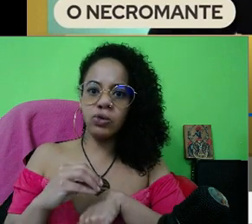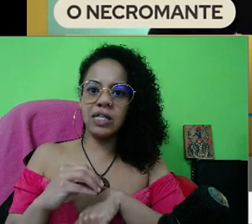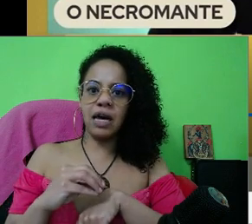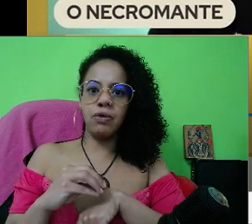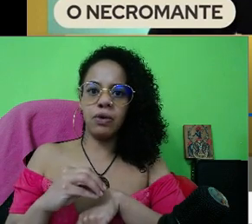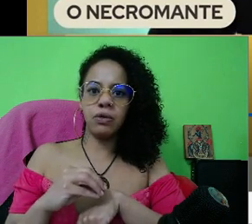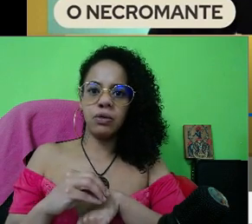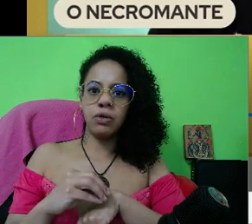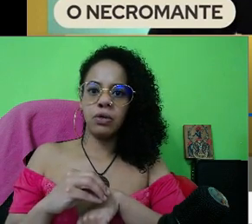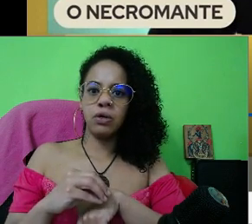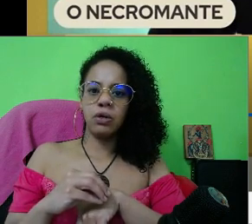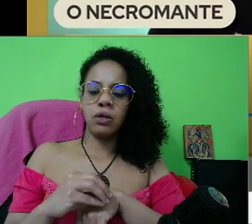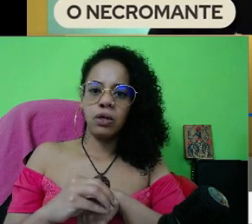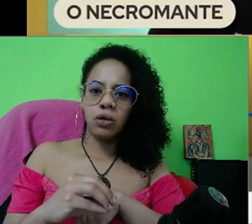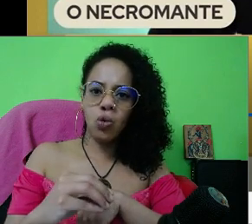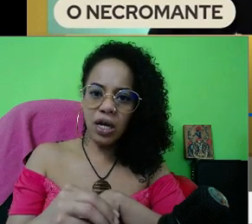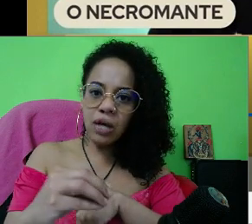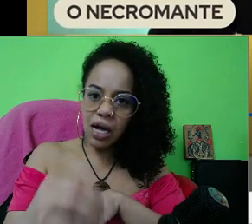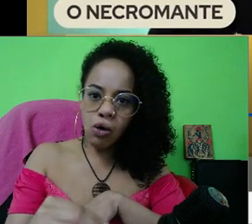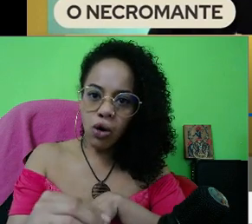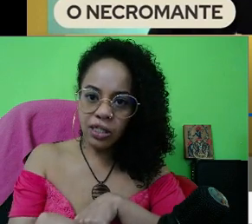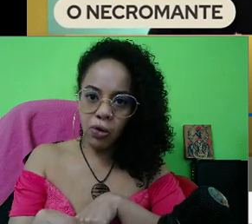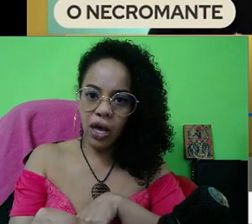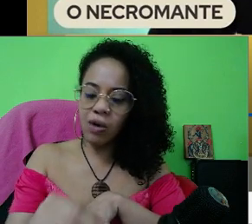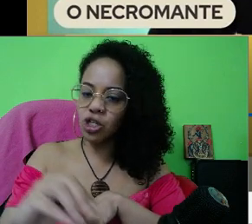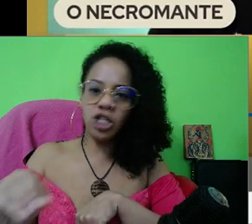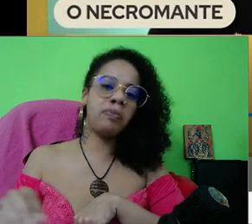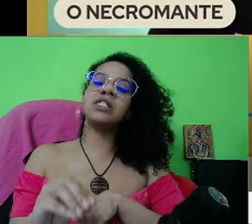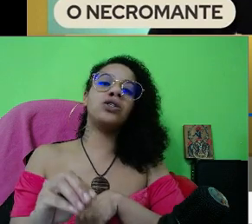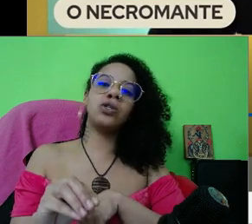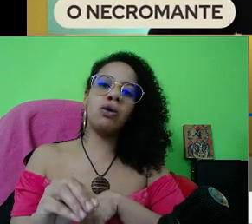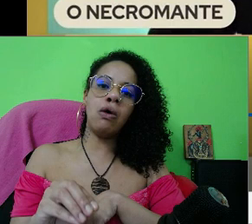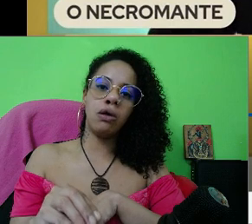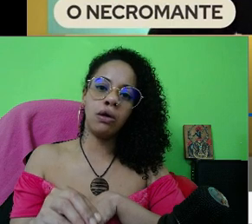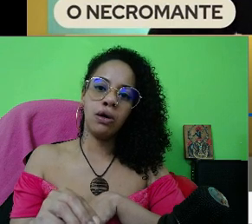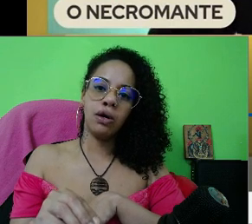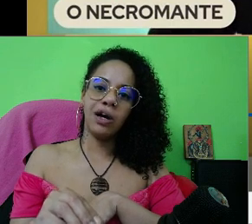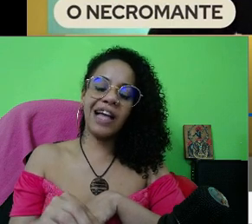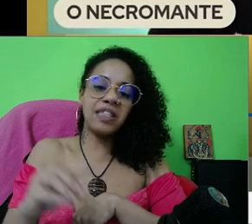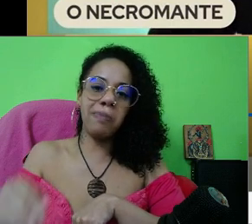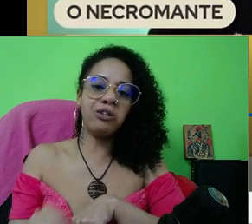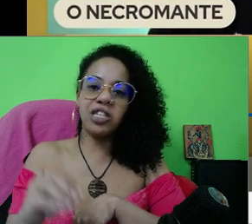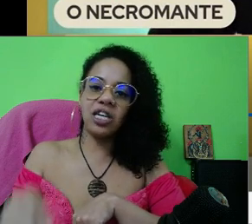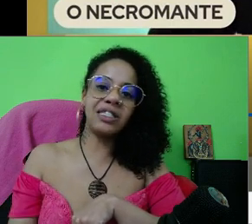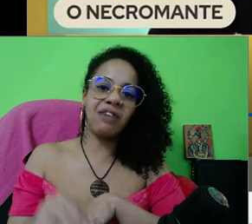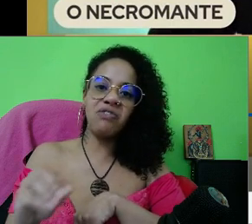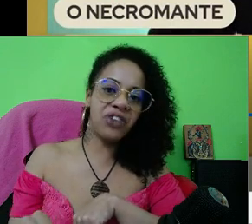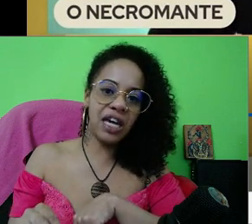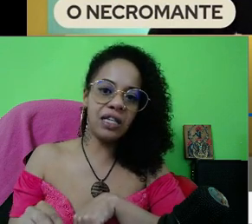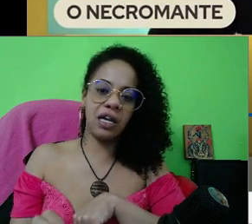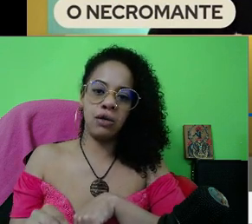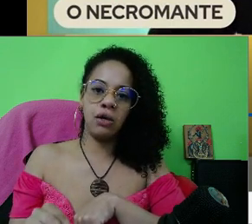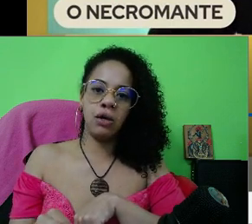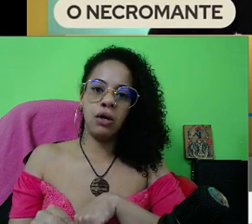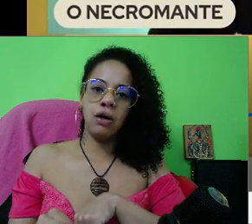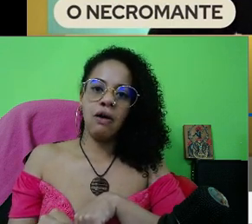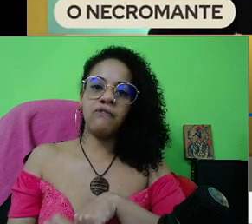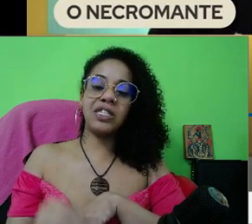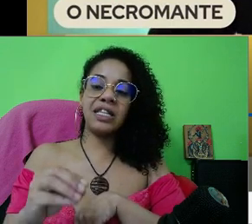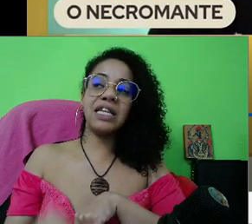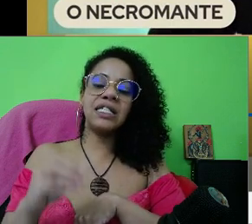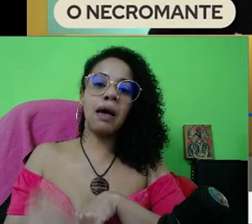2.0 quando a Gal Costa morreu a gente apenas adicionou essa falta já estava feita